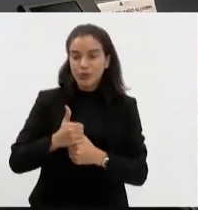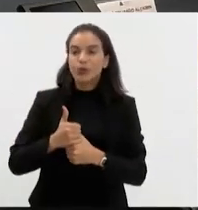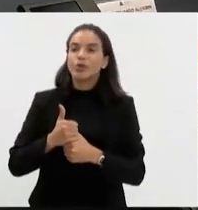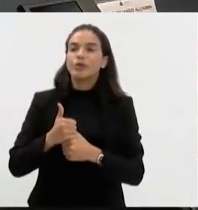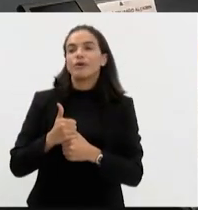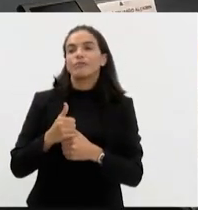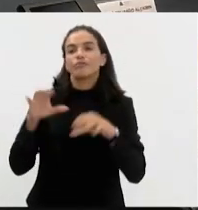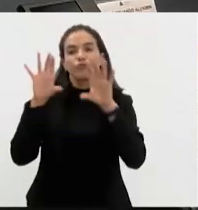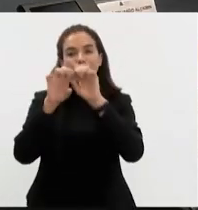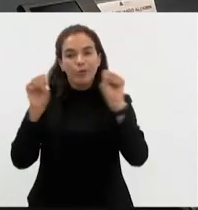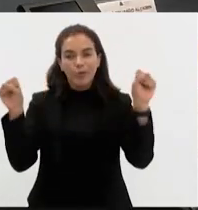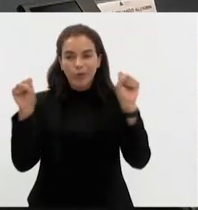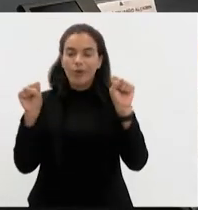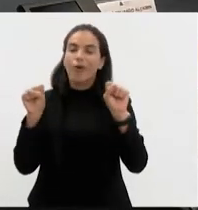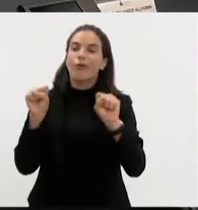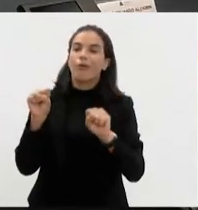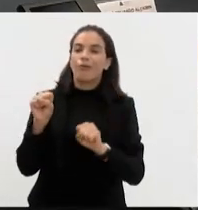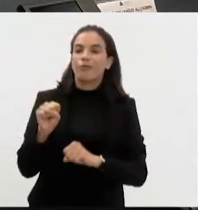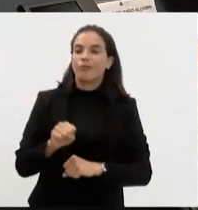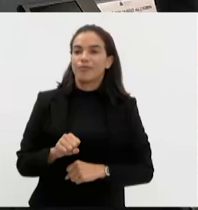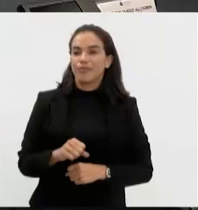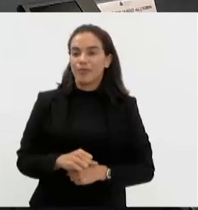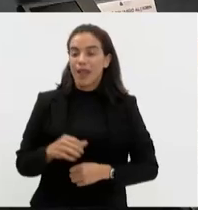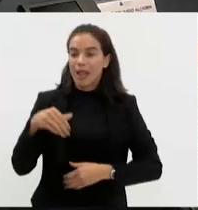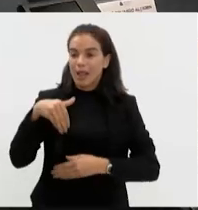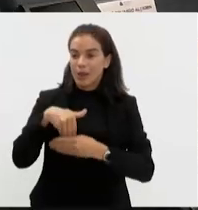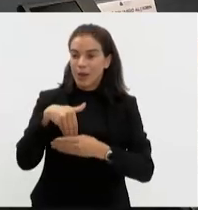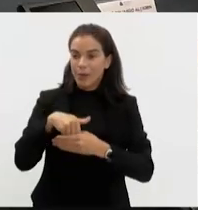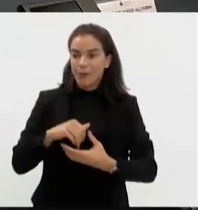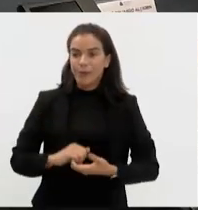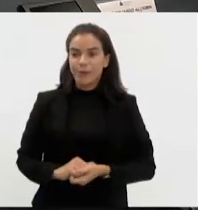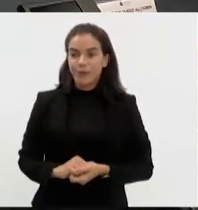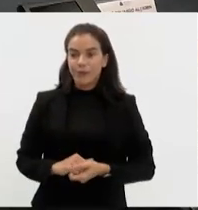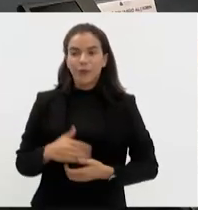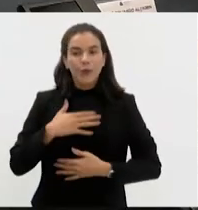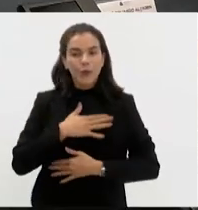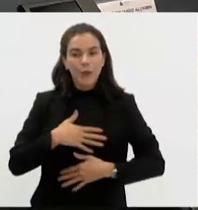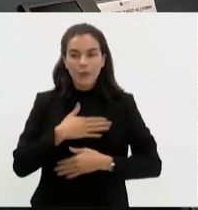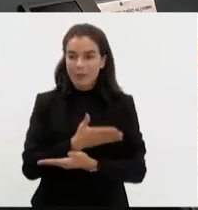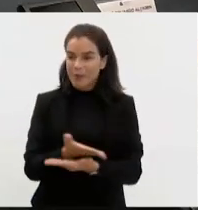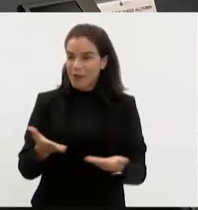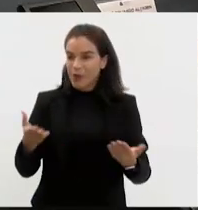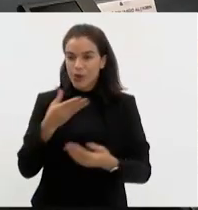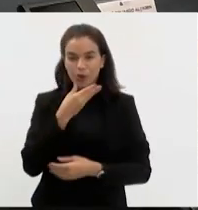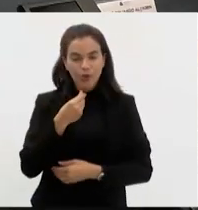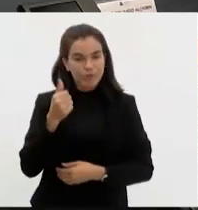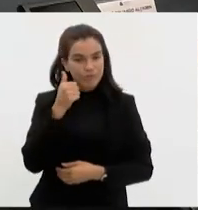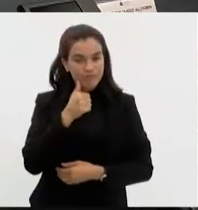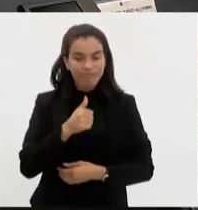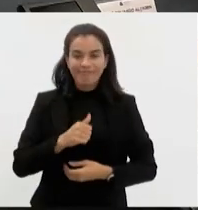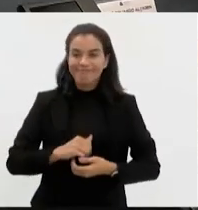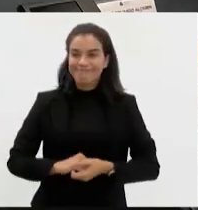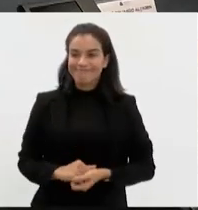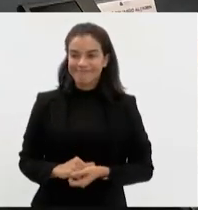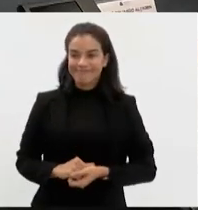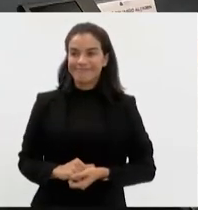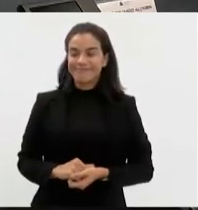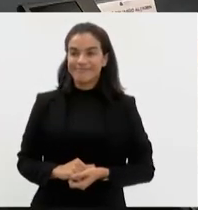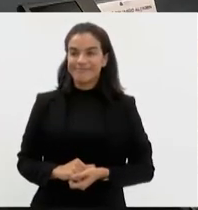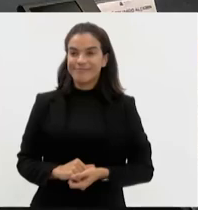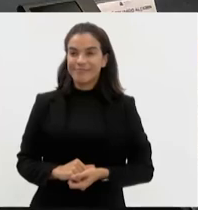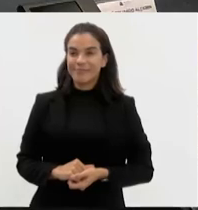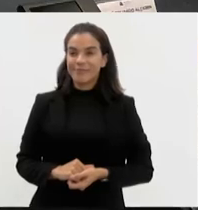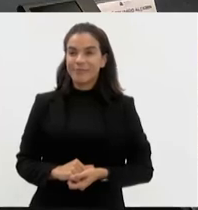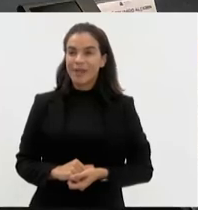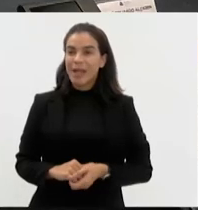Superior Eleitoral cumprimento a todas e a todos na pessoa